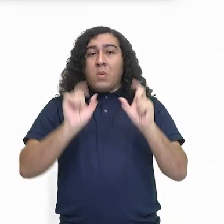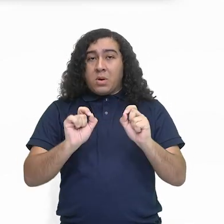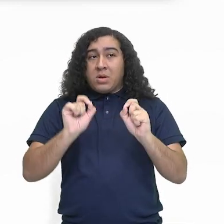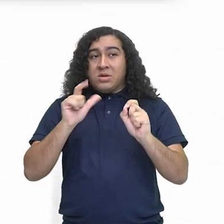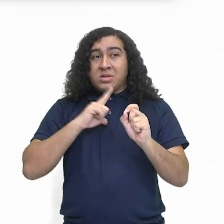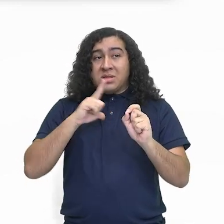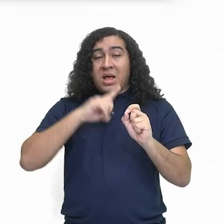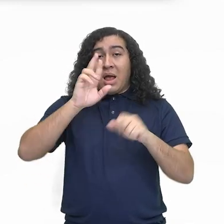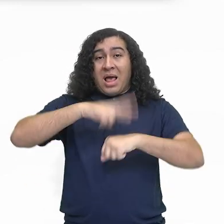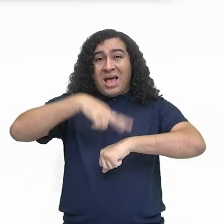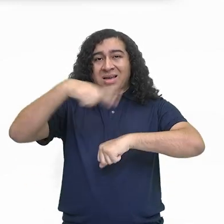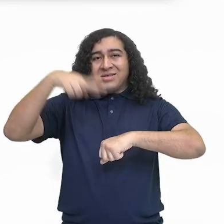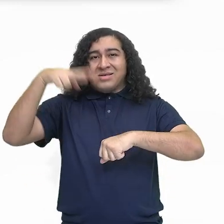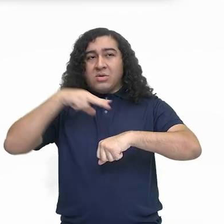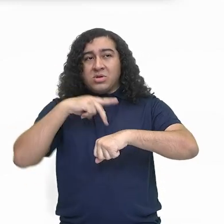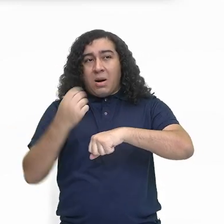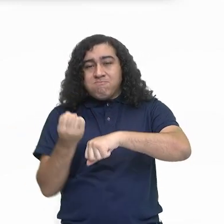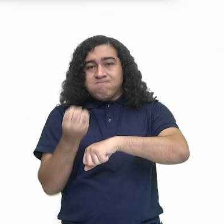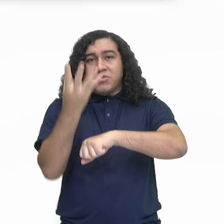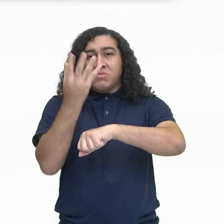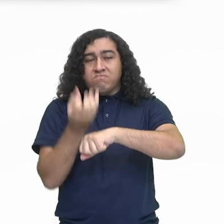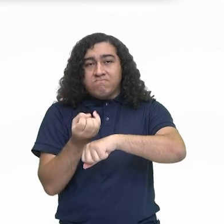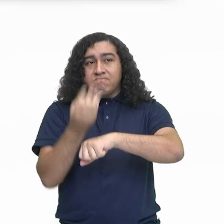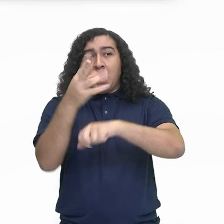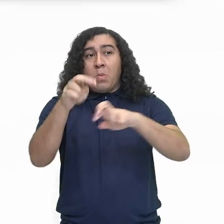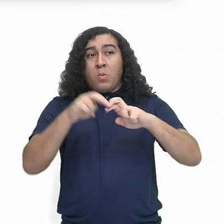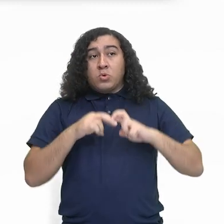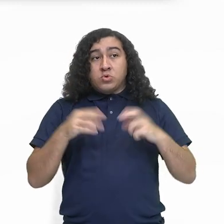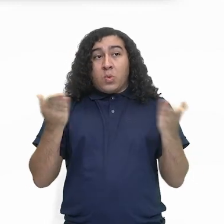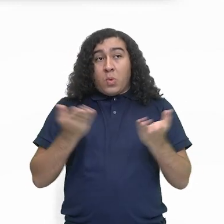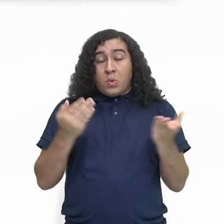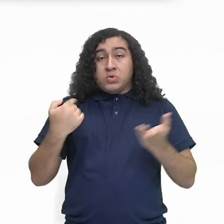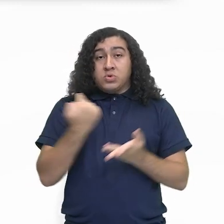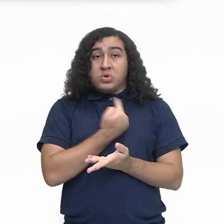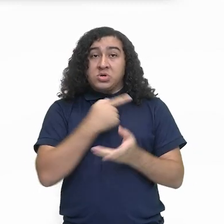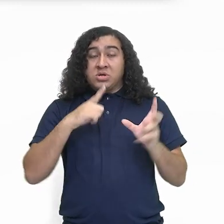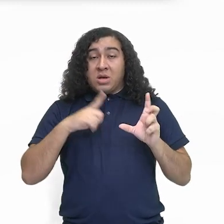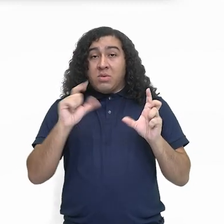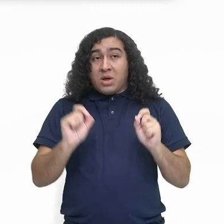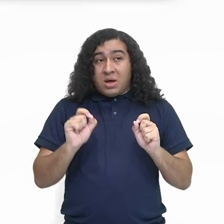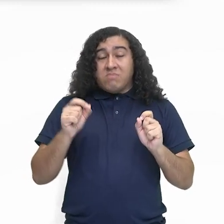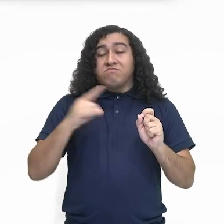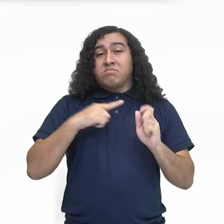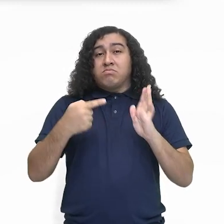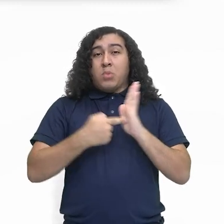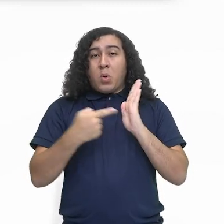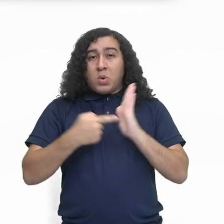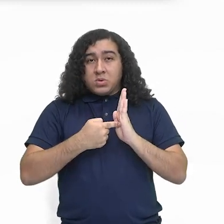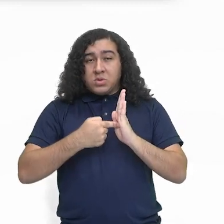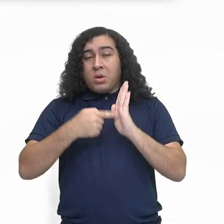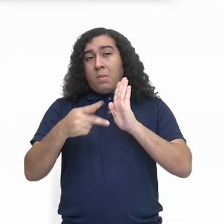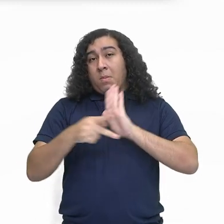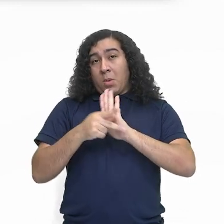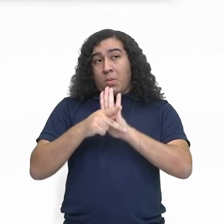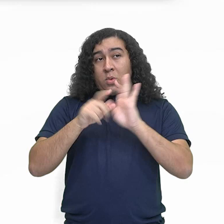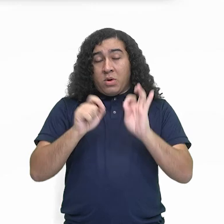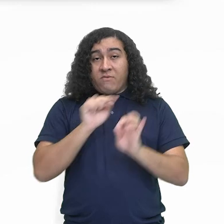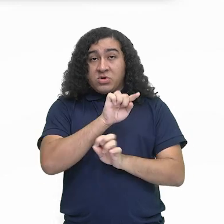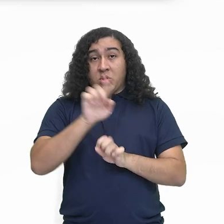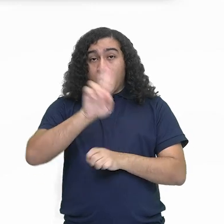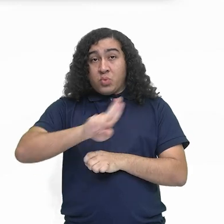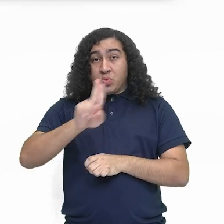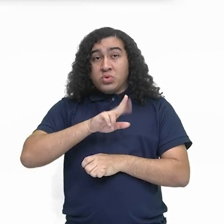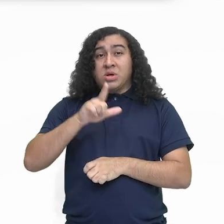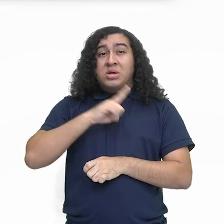de radiação, certo? Por isso que hoje a gente tem ali as indicações, né, de você usar